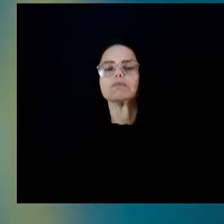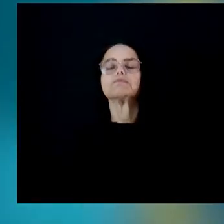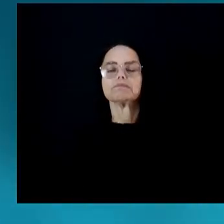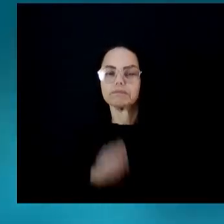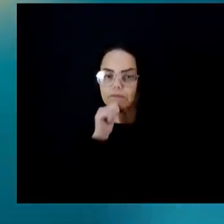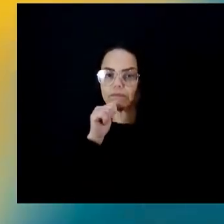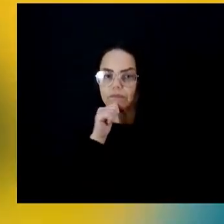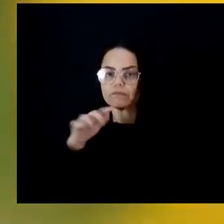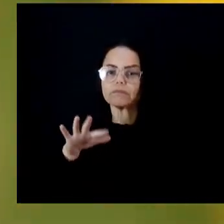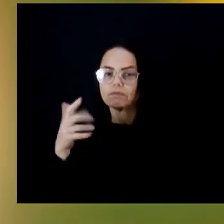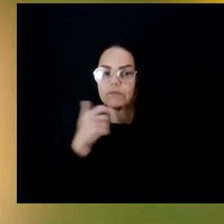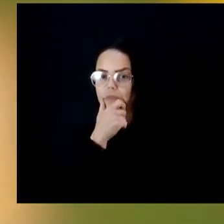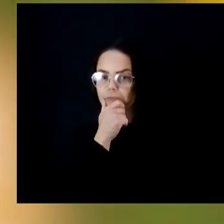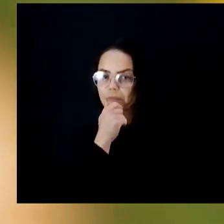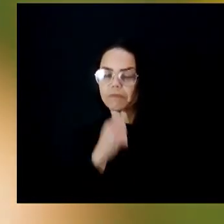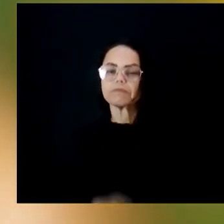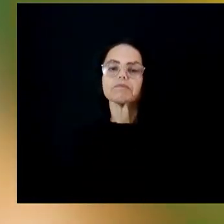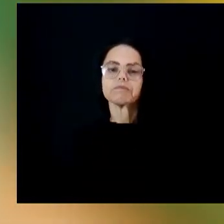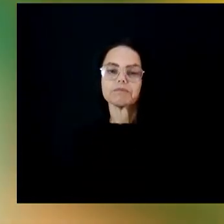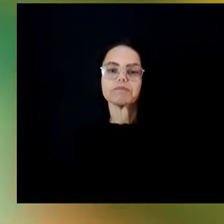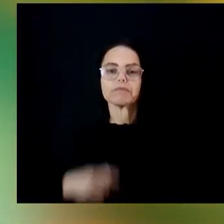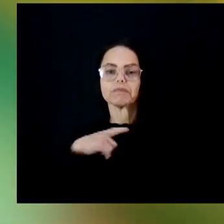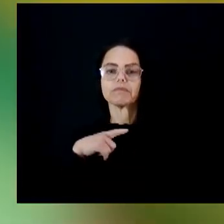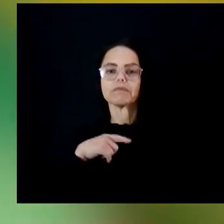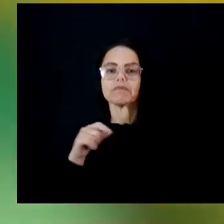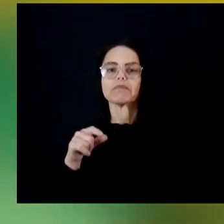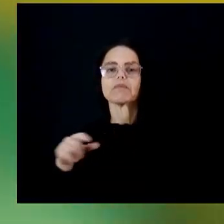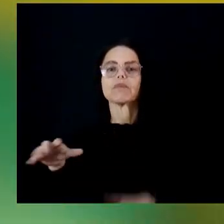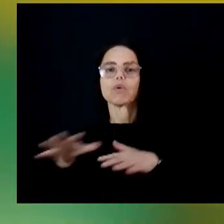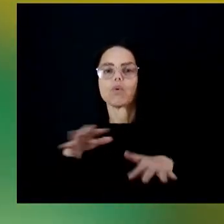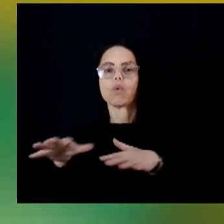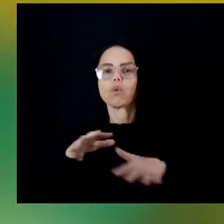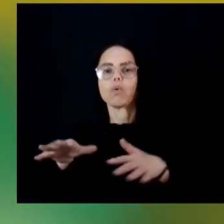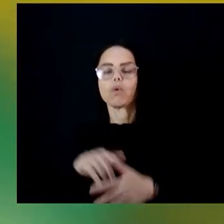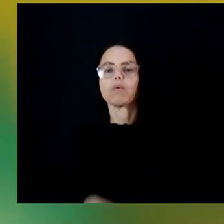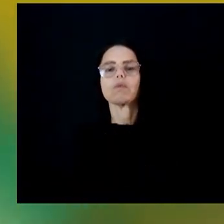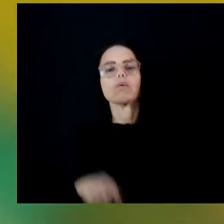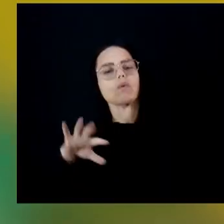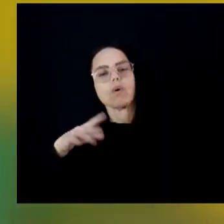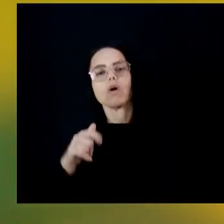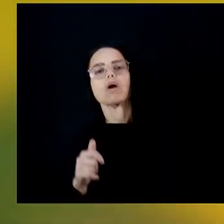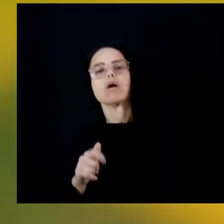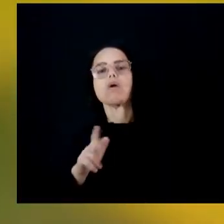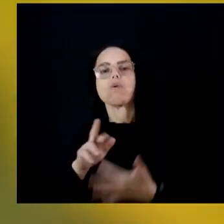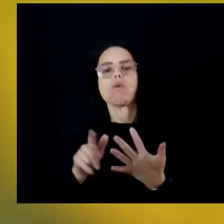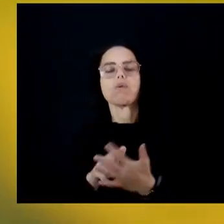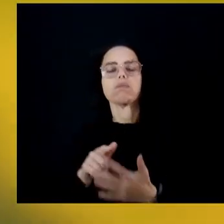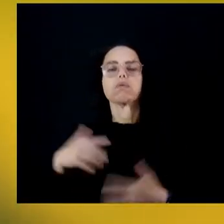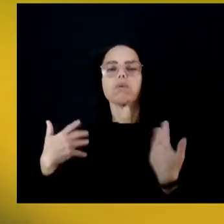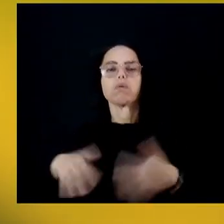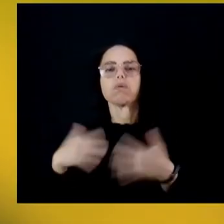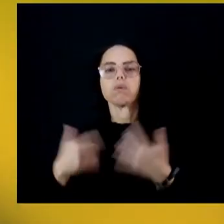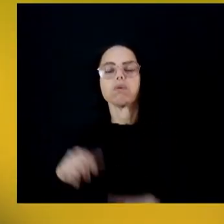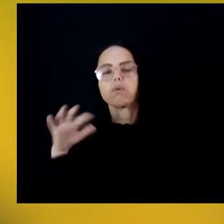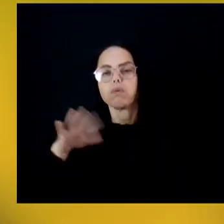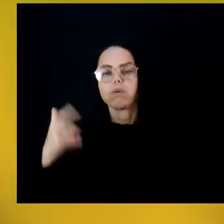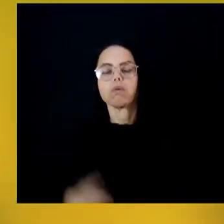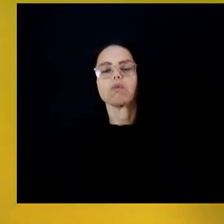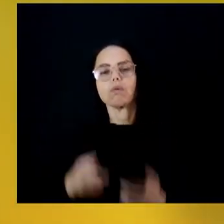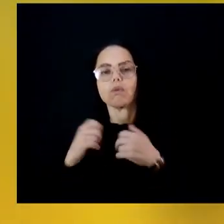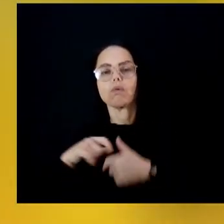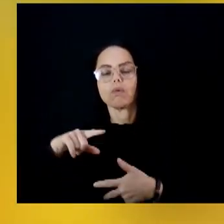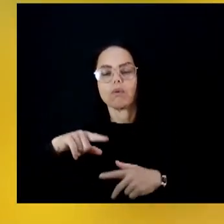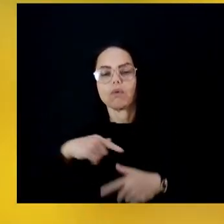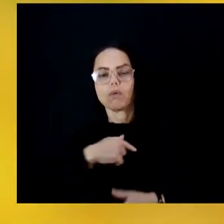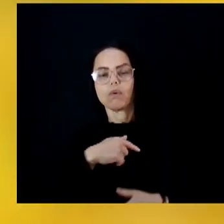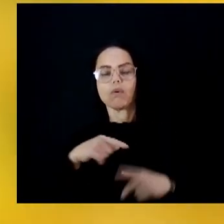acontecem. Mas eles têm baixa frequência, né? Ou seja, não acontecem tantos terremotos quanto a gente vê no Japão ou em outras